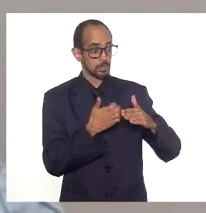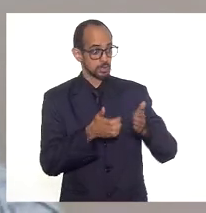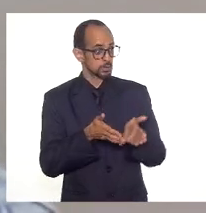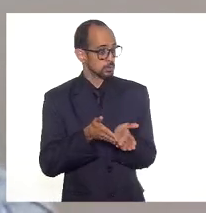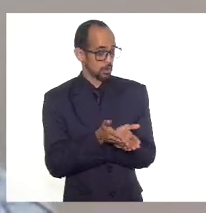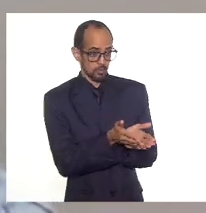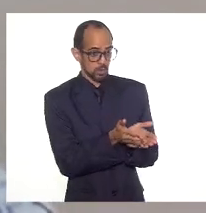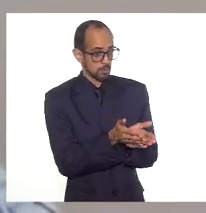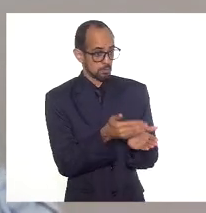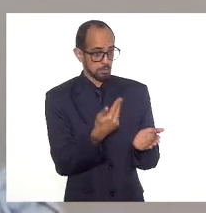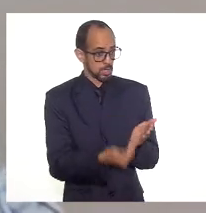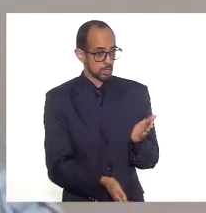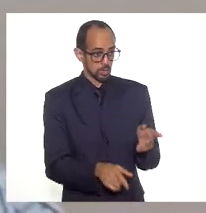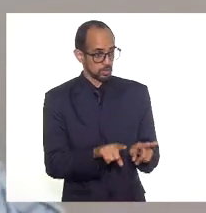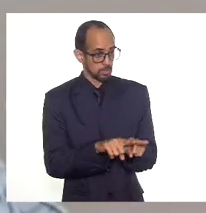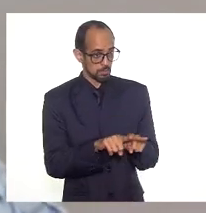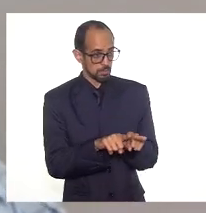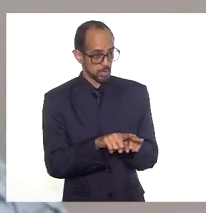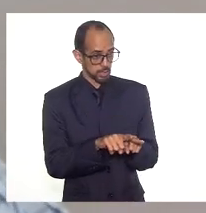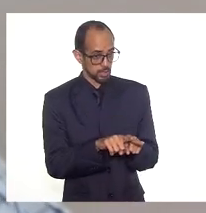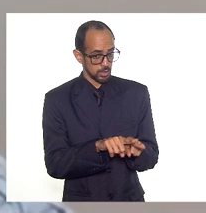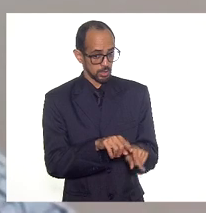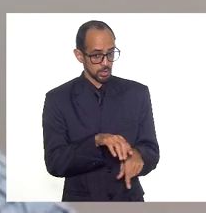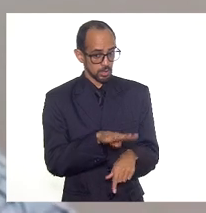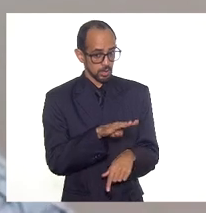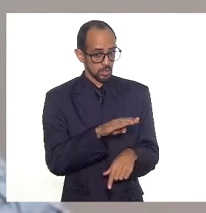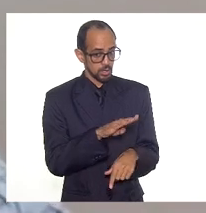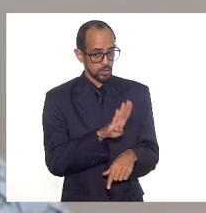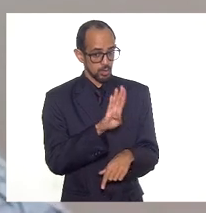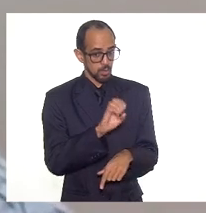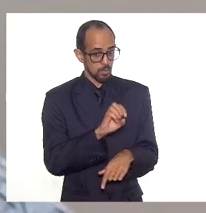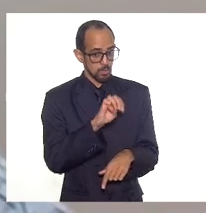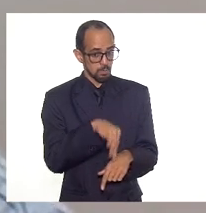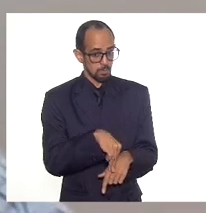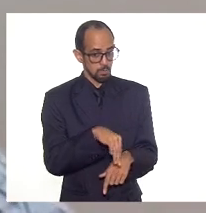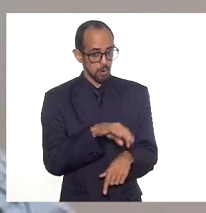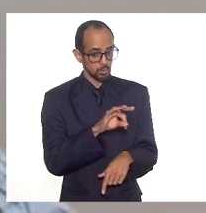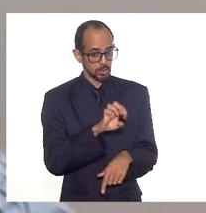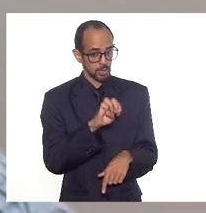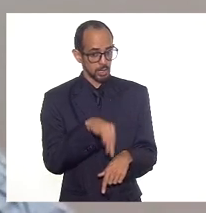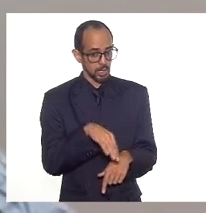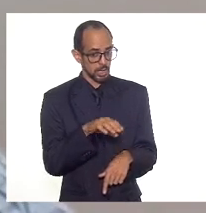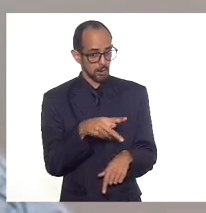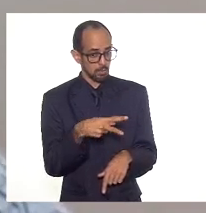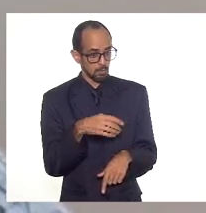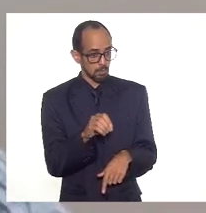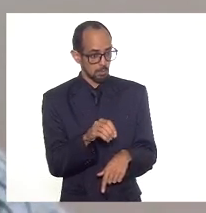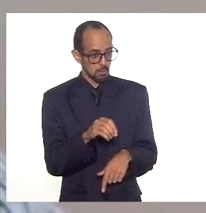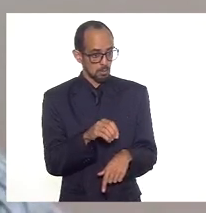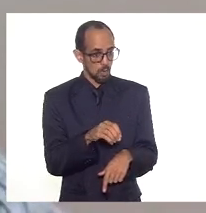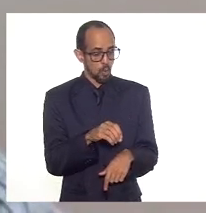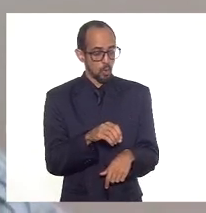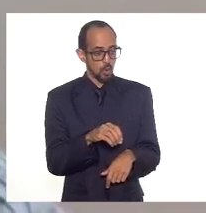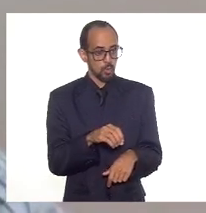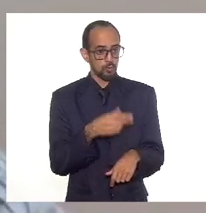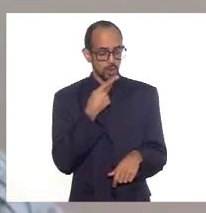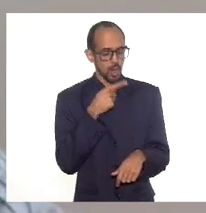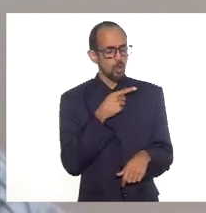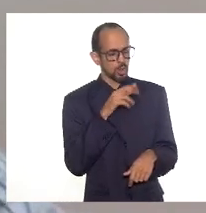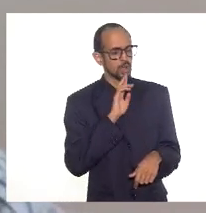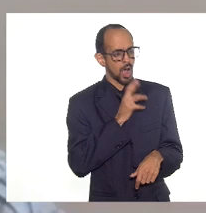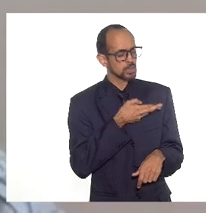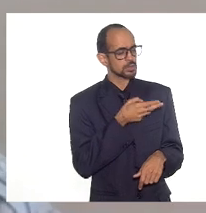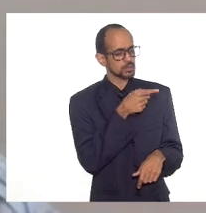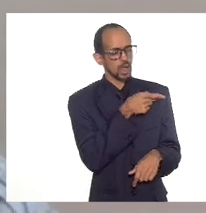Tempo falou uma coisa que ele tem inteira razão. Quer dizer, a Petrobras não é melhor que o Brasil, me desculpe. A Petrobras é fruto do Brasil. Aliás,